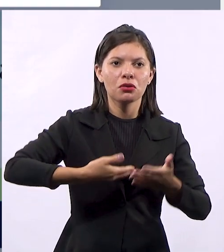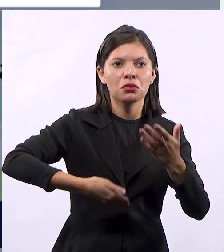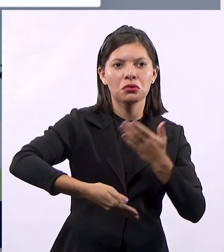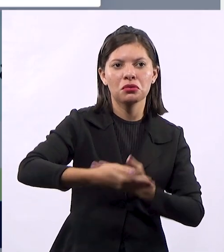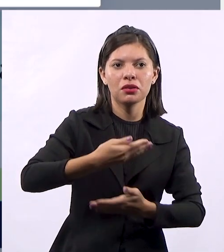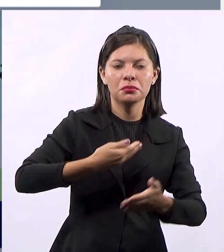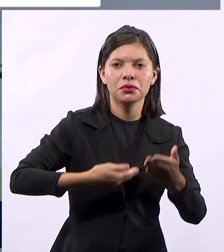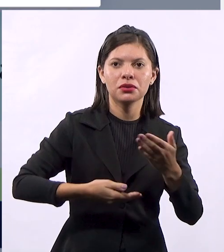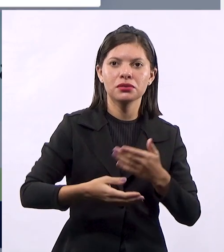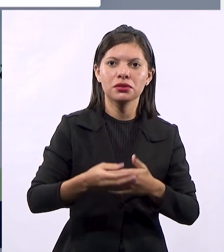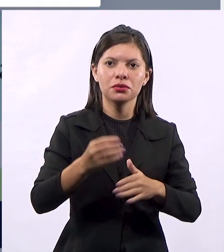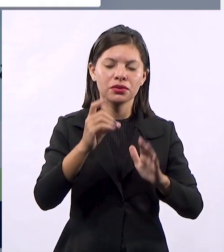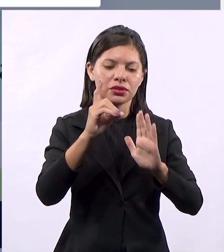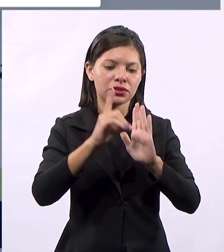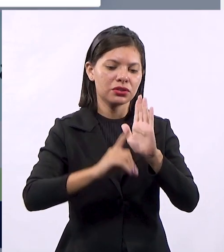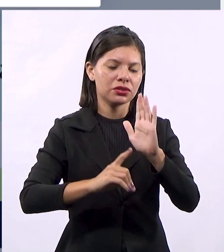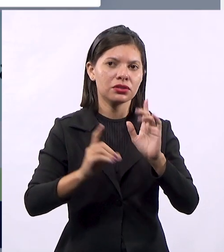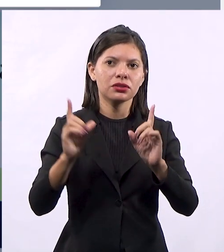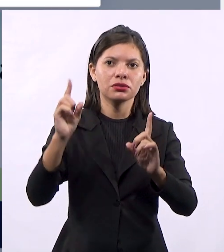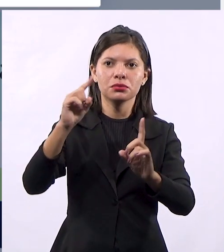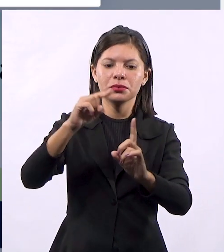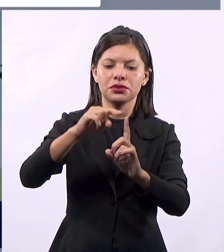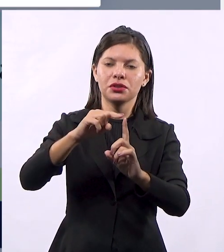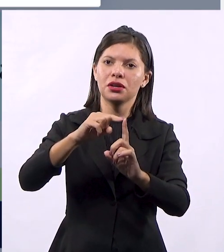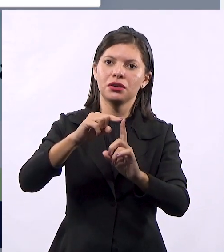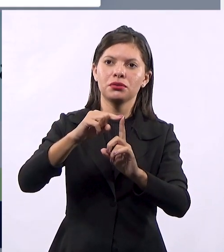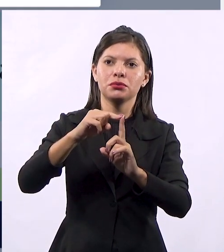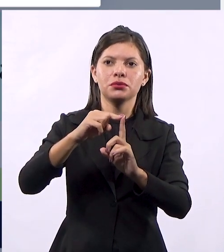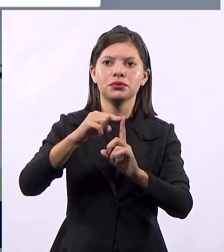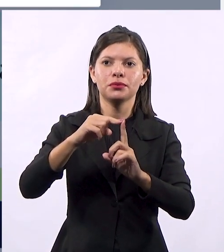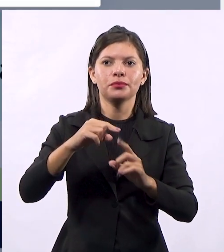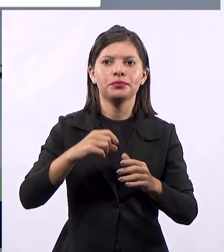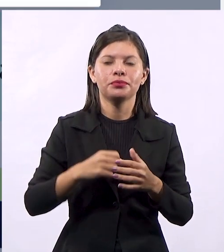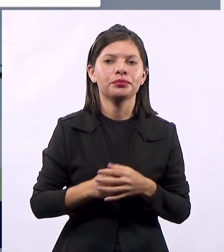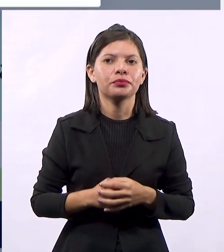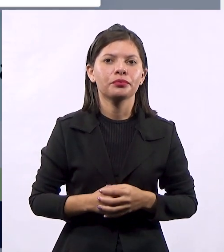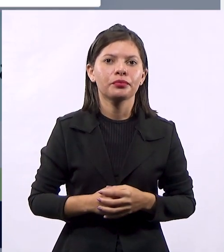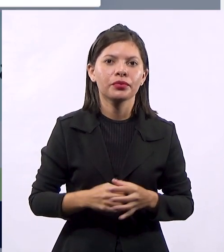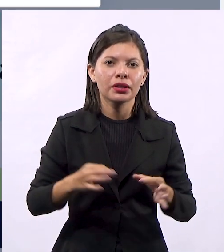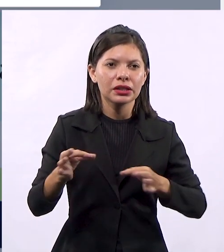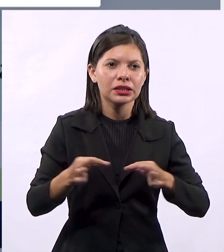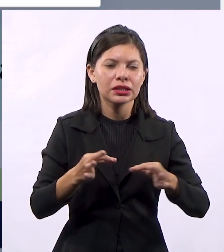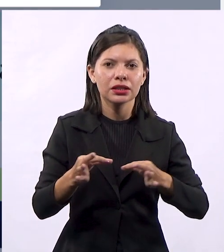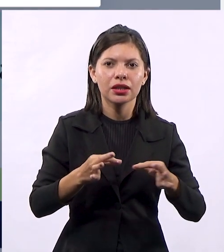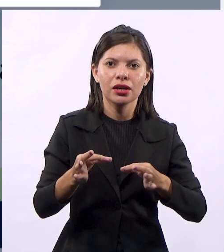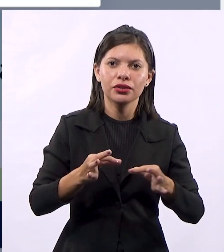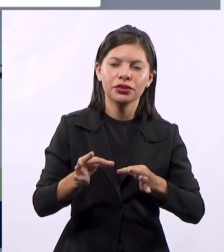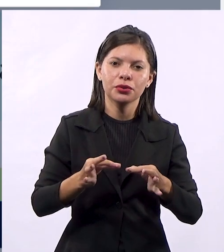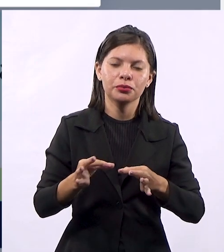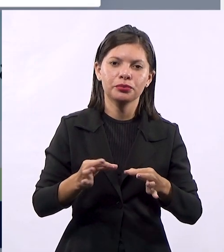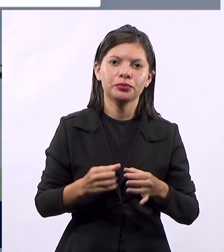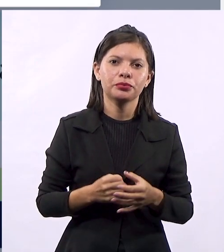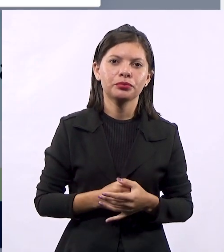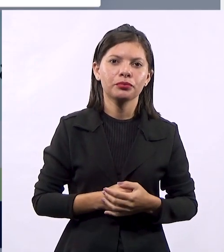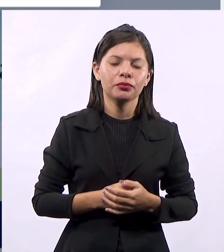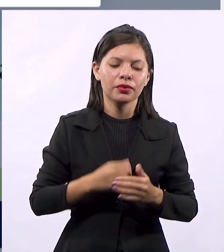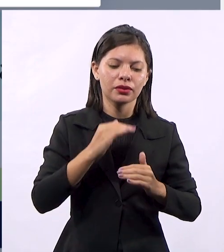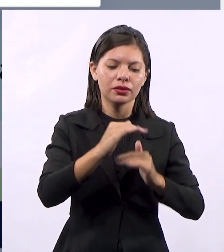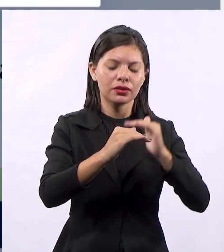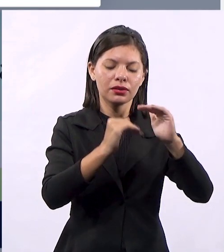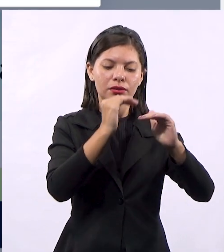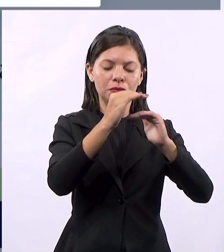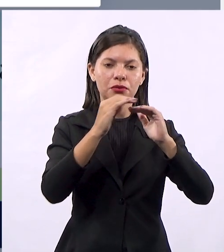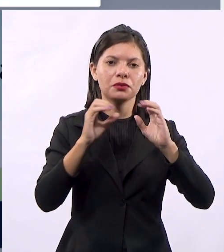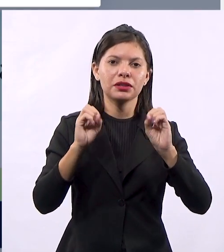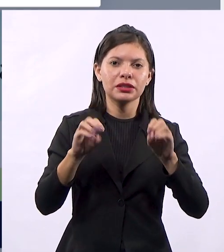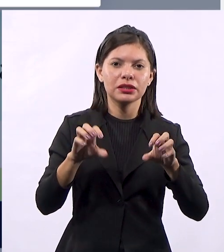as diretrizes, os objetivos, as metas e estratégias de implementação para assegurar a